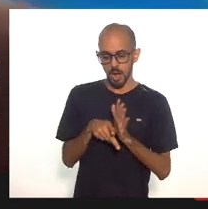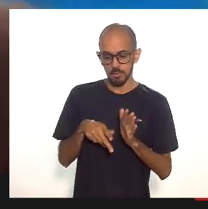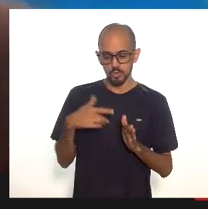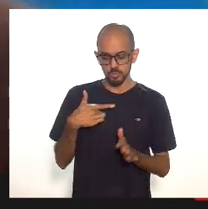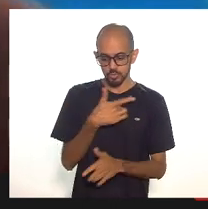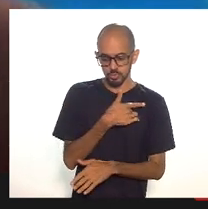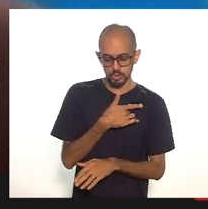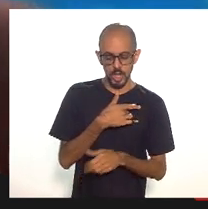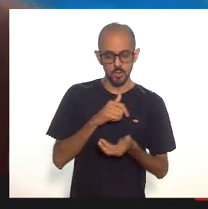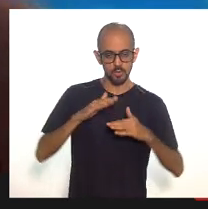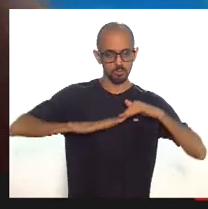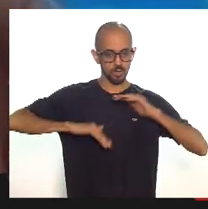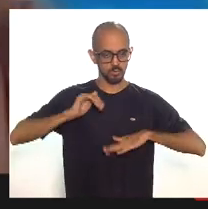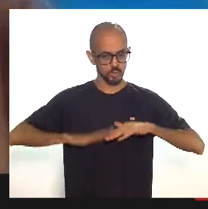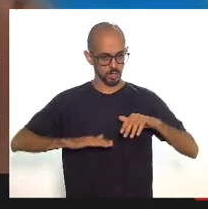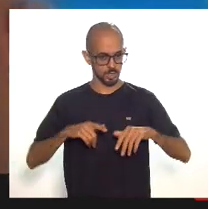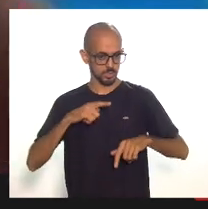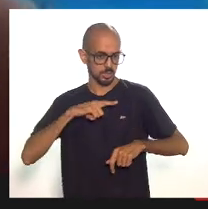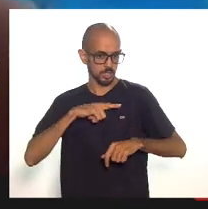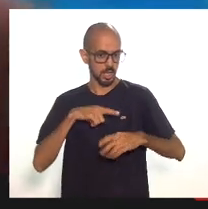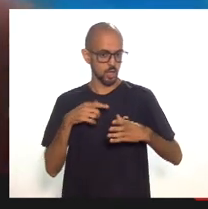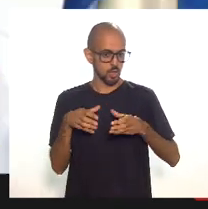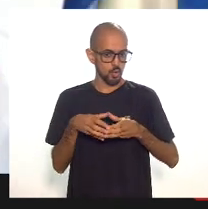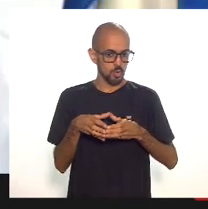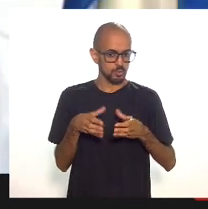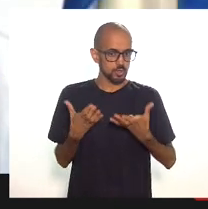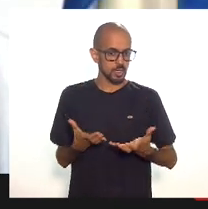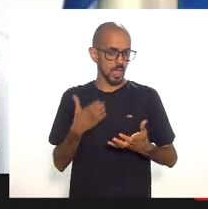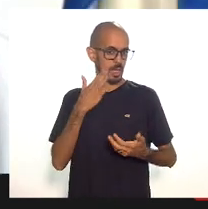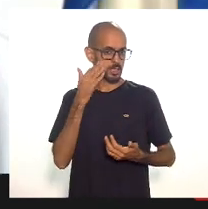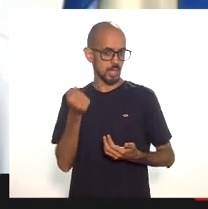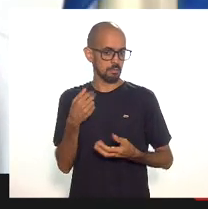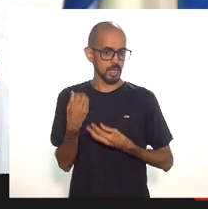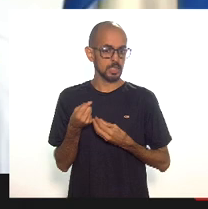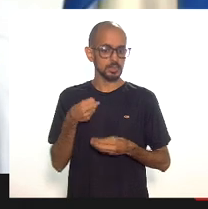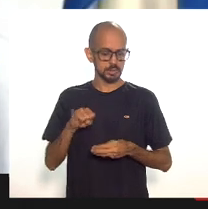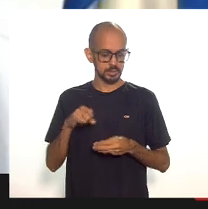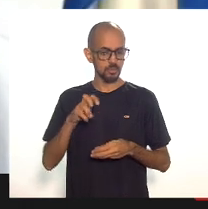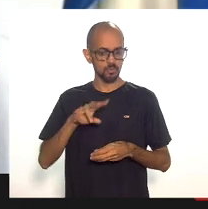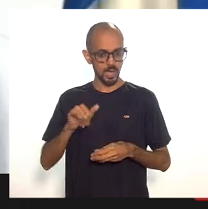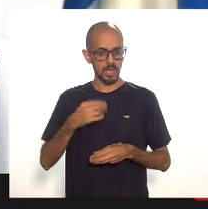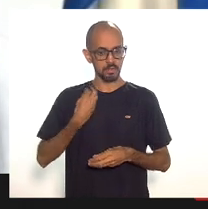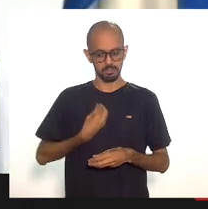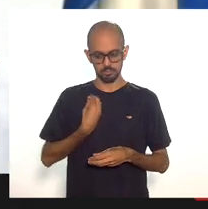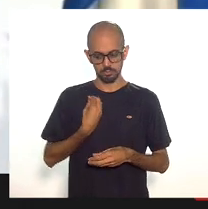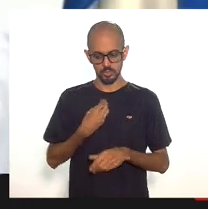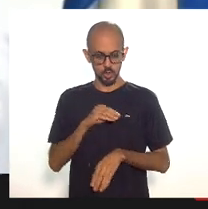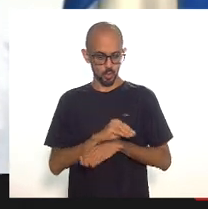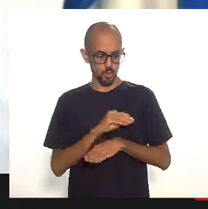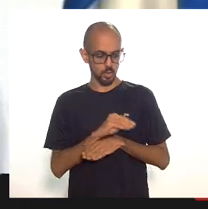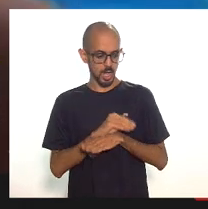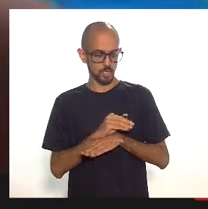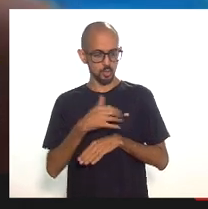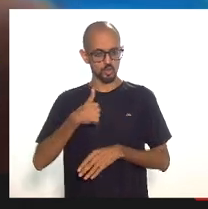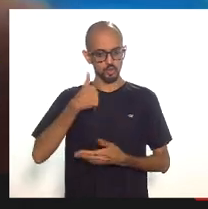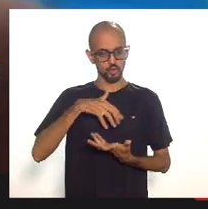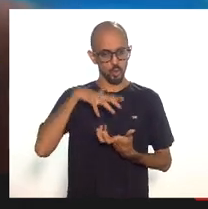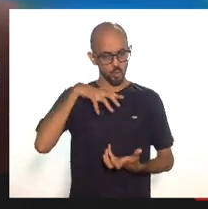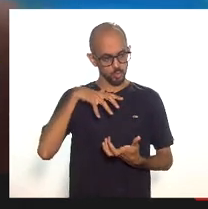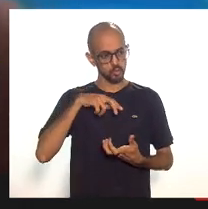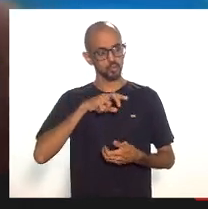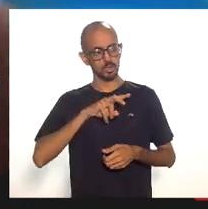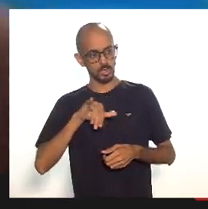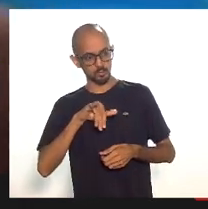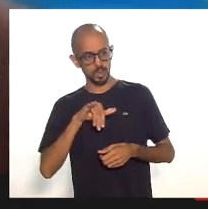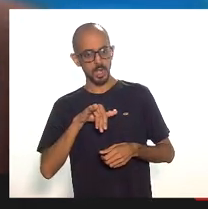Existem grupos que estão querendo saber se estão, como é que eles podem saber se estão ou não. Por exemplo, as cuidadoras de idosos estão no grupo dos profissionais de